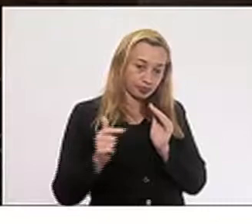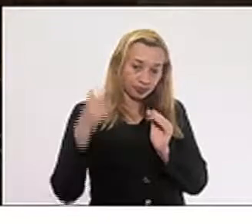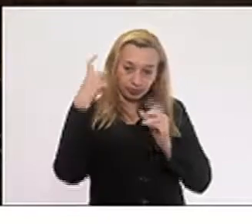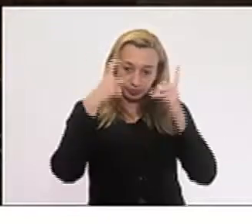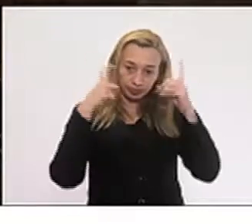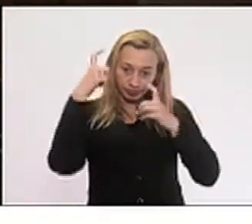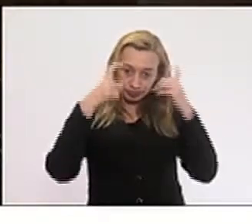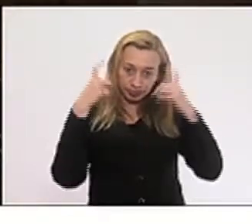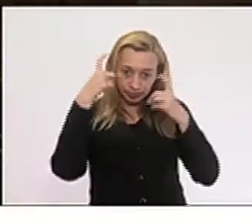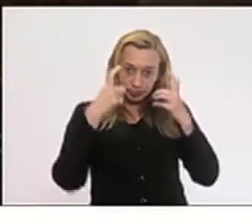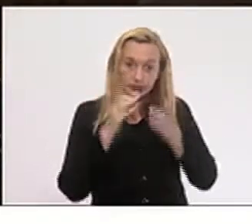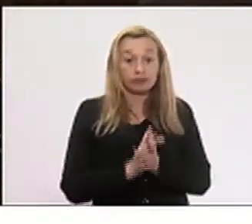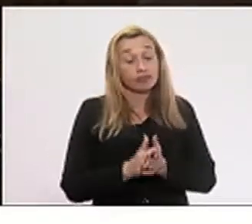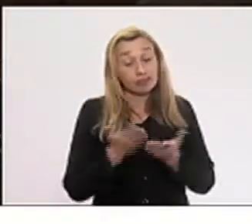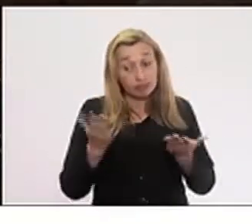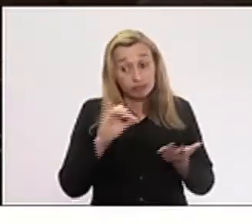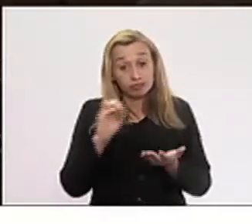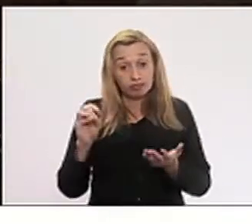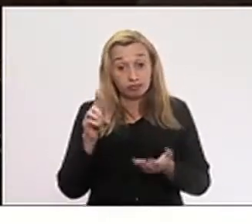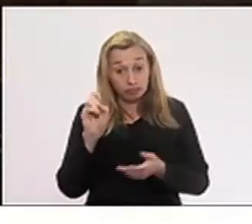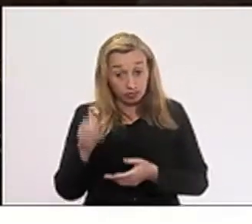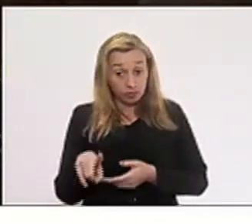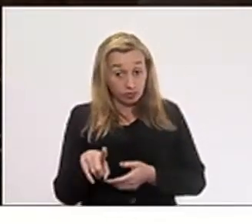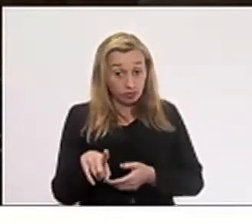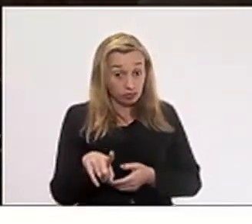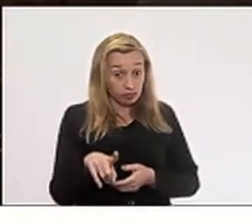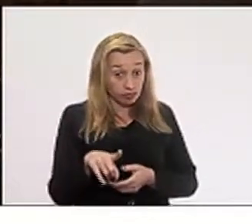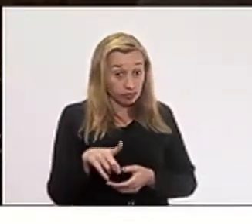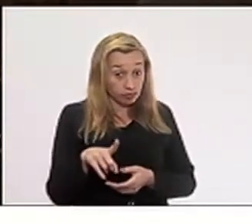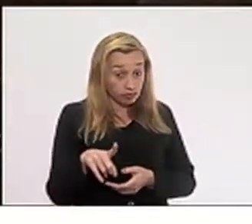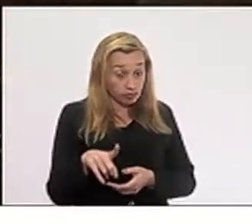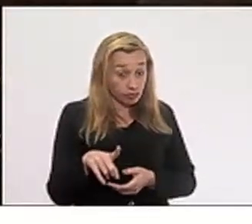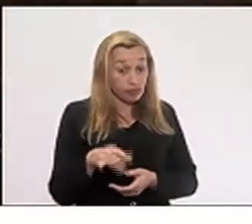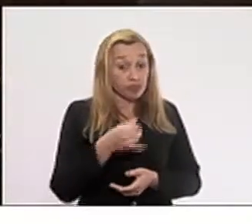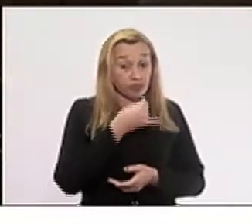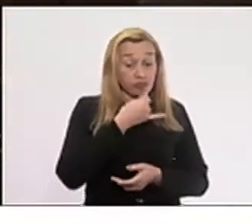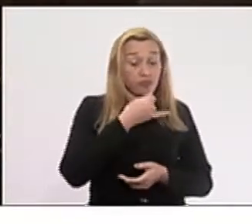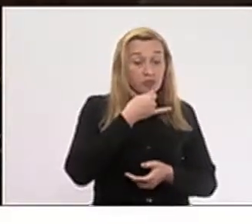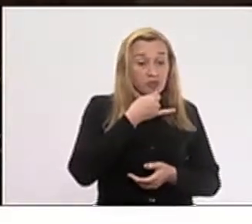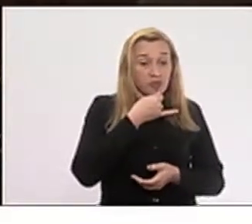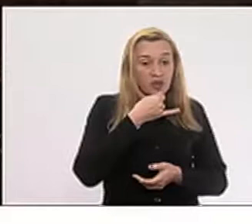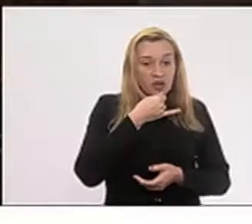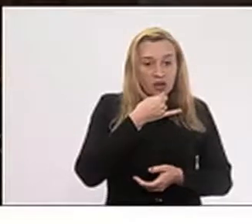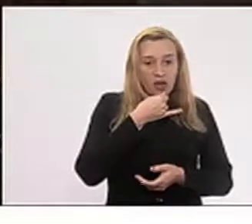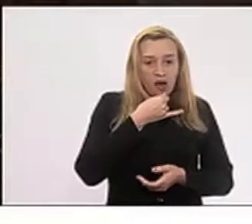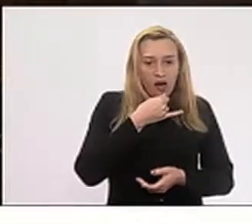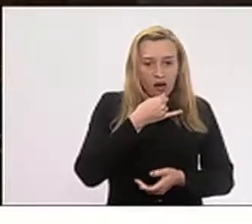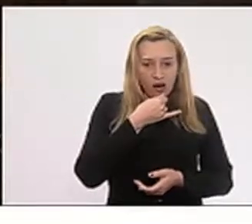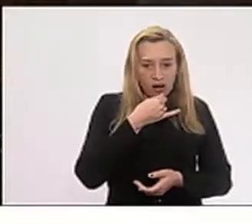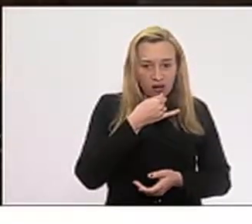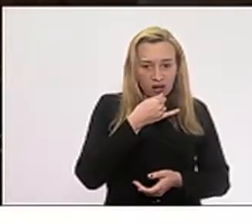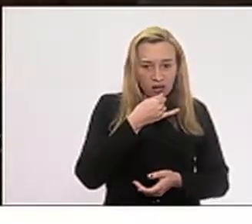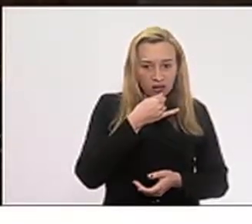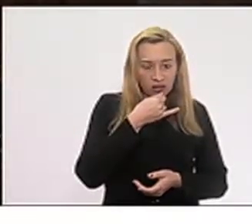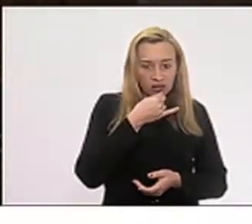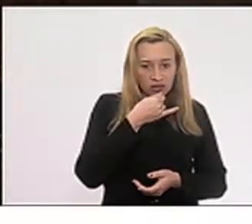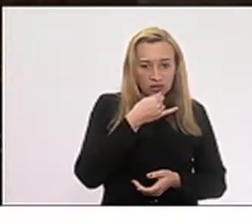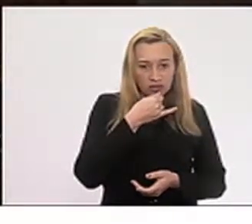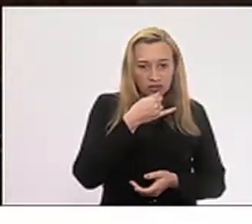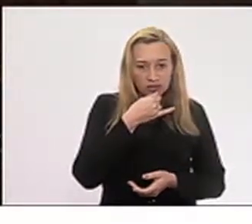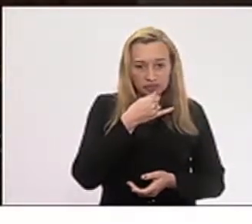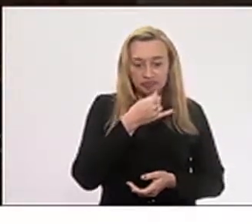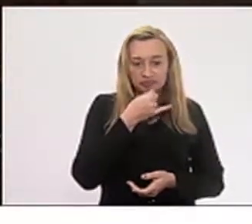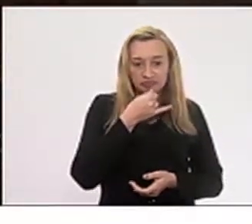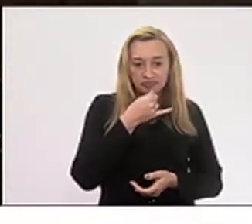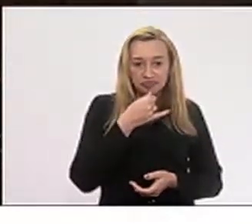preocupação, isso daí é objeto de lamentações, e lamentações não só por parte do deputado que